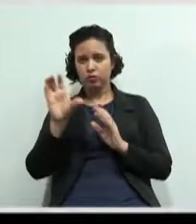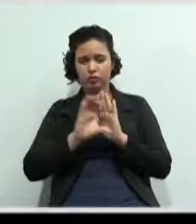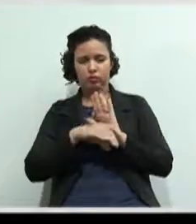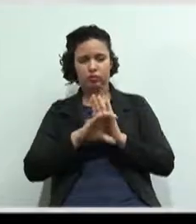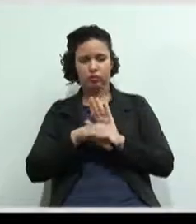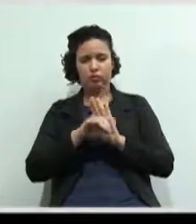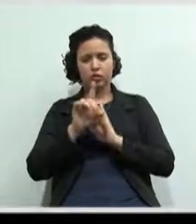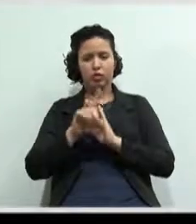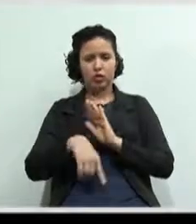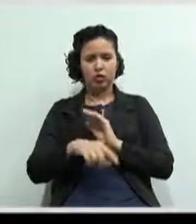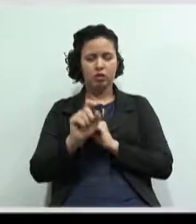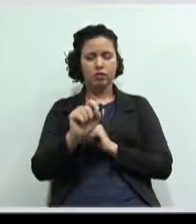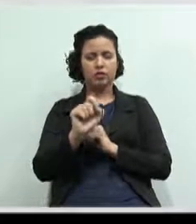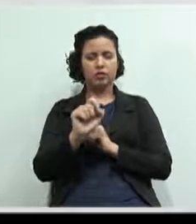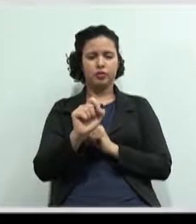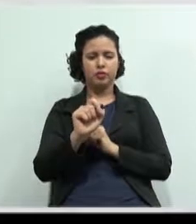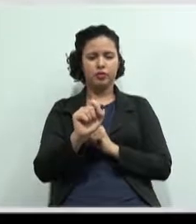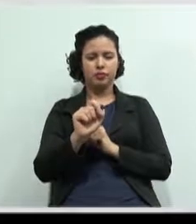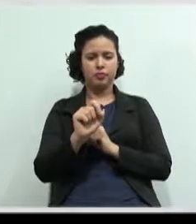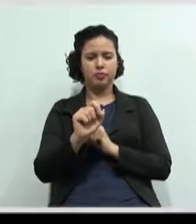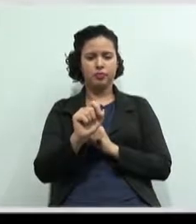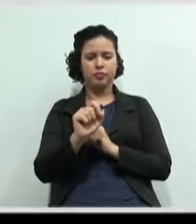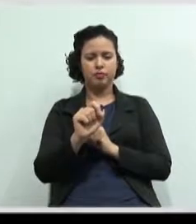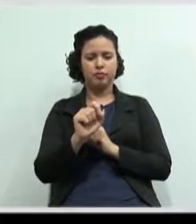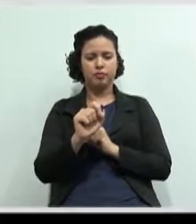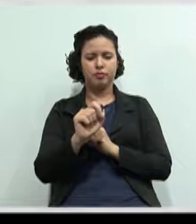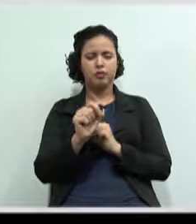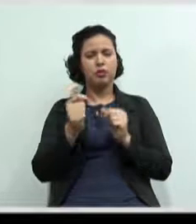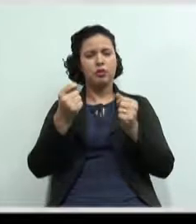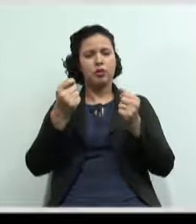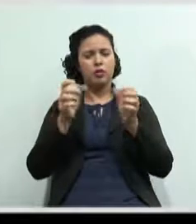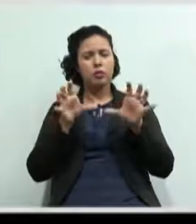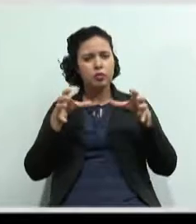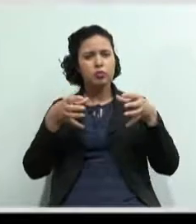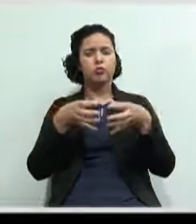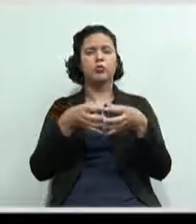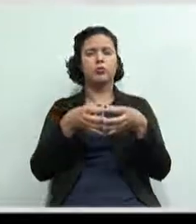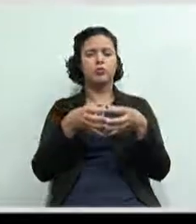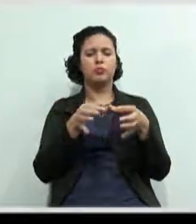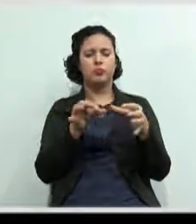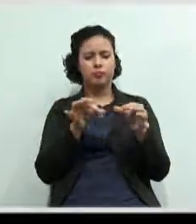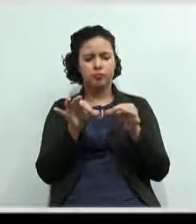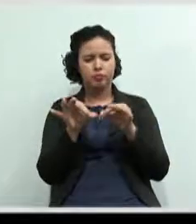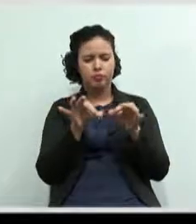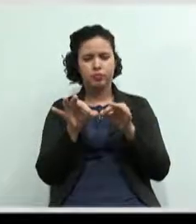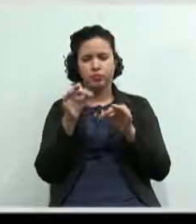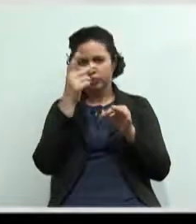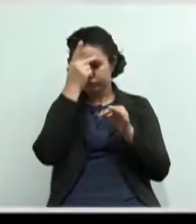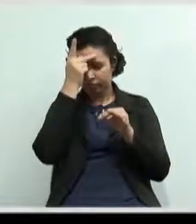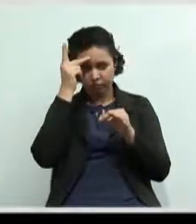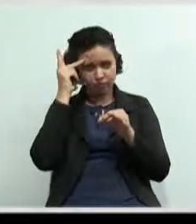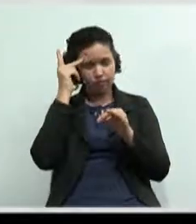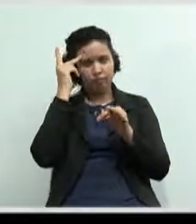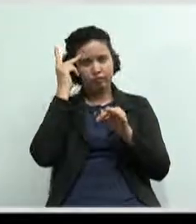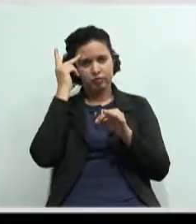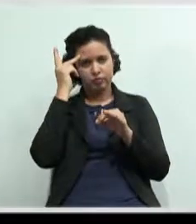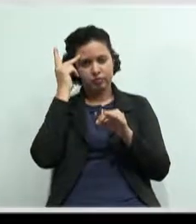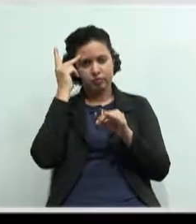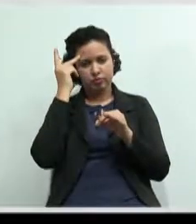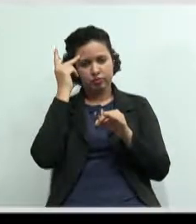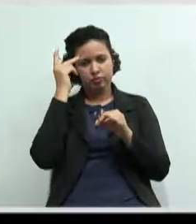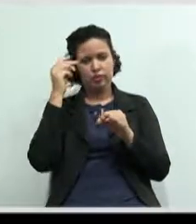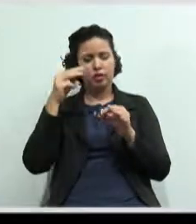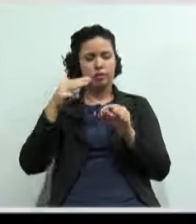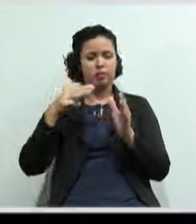um artefato que pode ser abordado como um conjunto articulado de pessoas, métodos